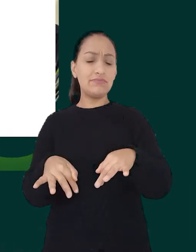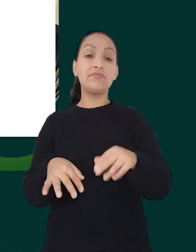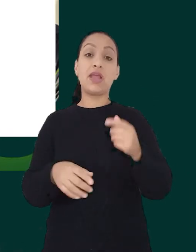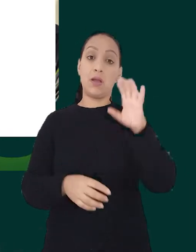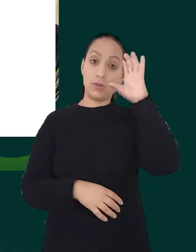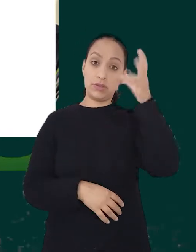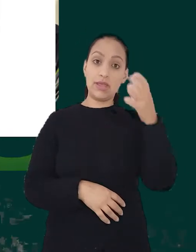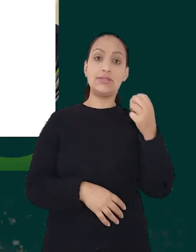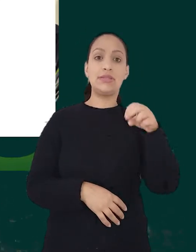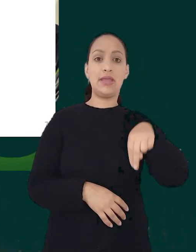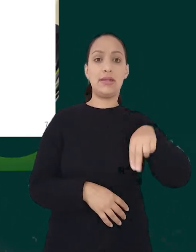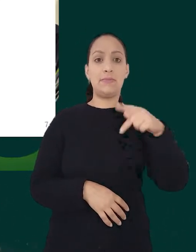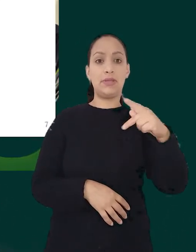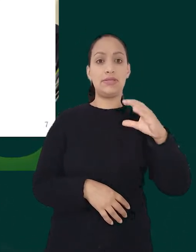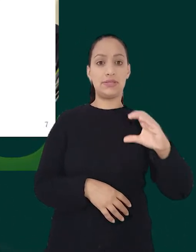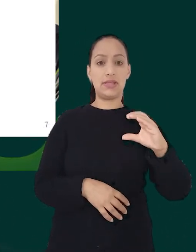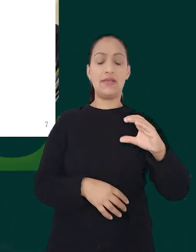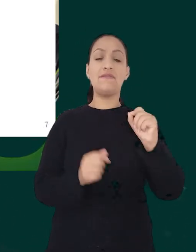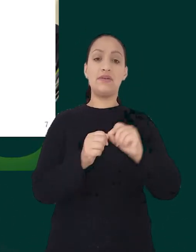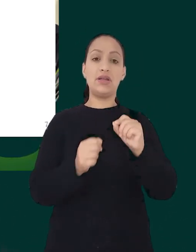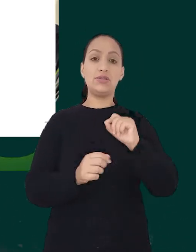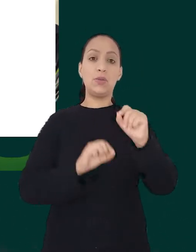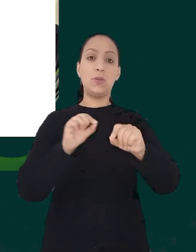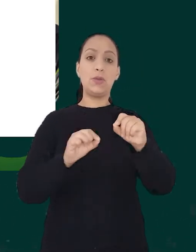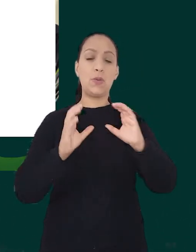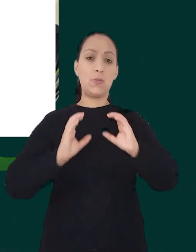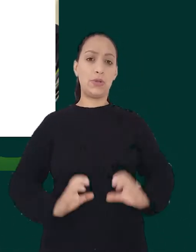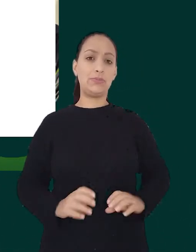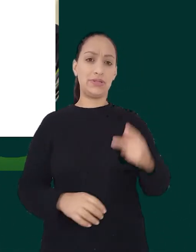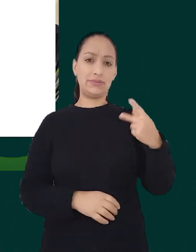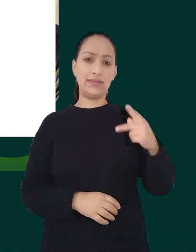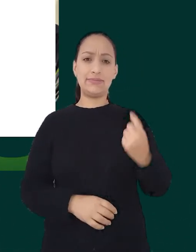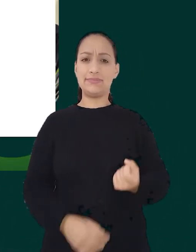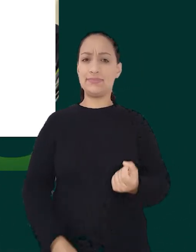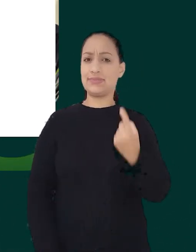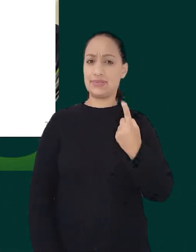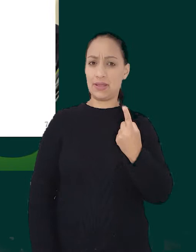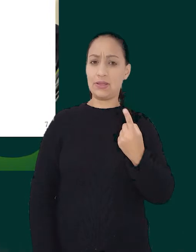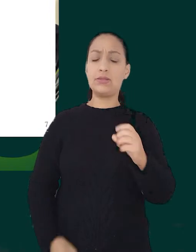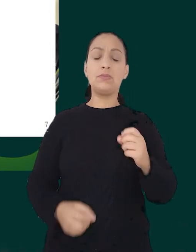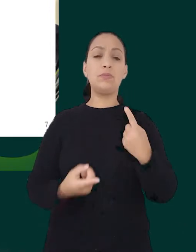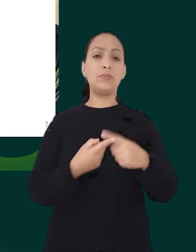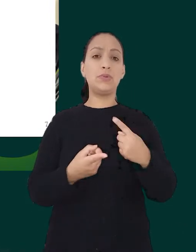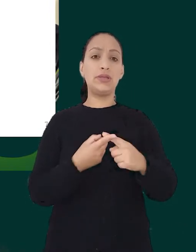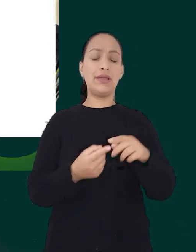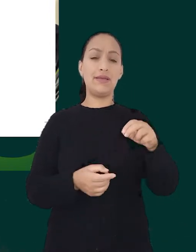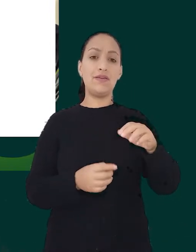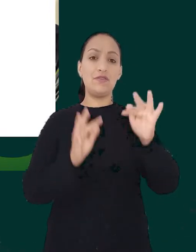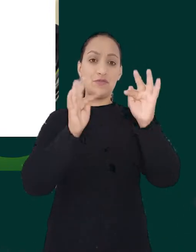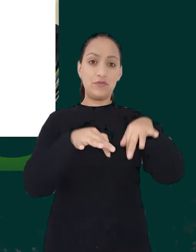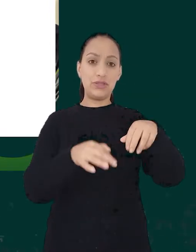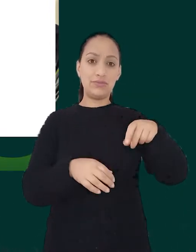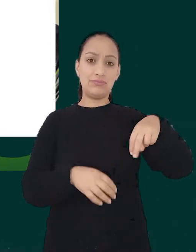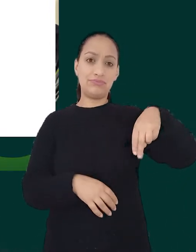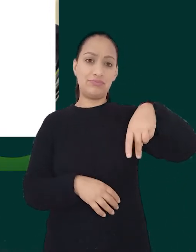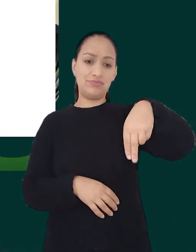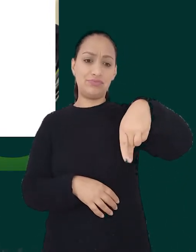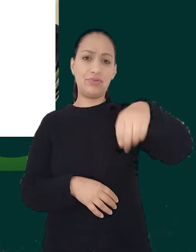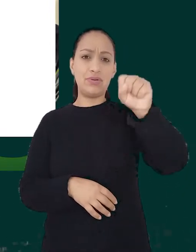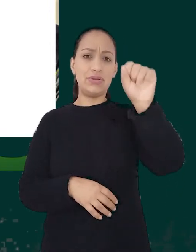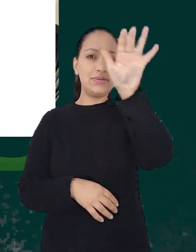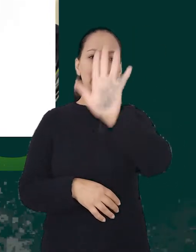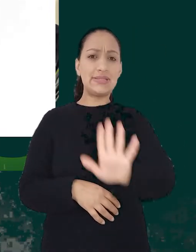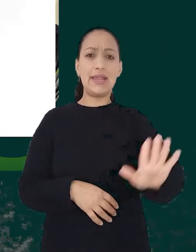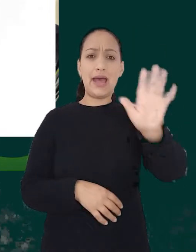alguns NPCs e isso faz com que o comportamento dele fique muito estranho, porque ele poderia chegar no final do cenário e ficar caminhando contra